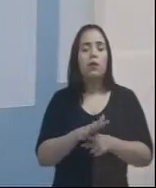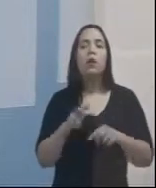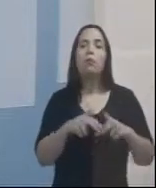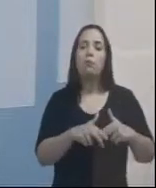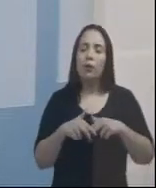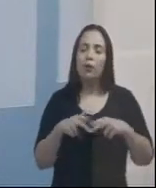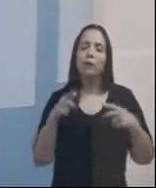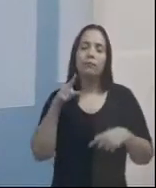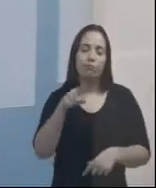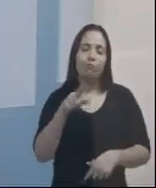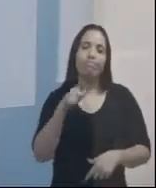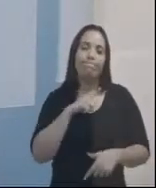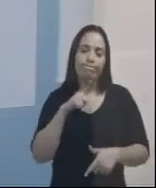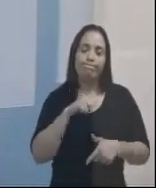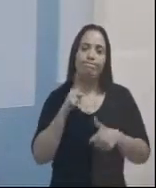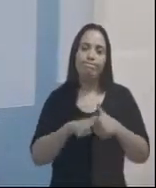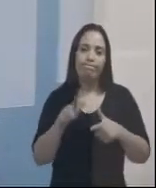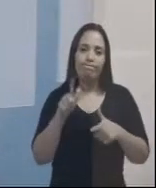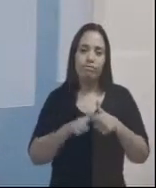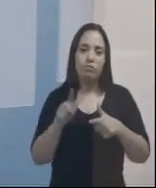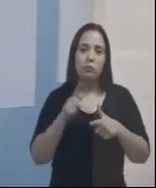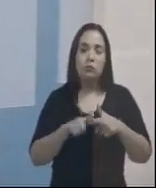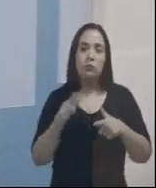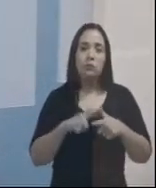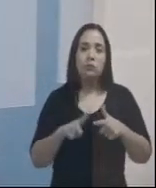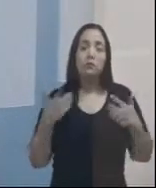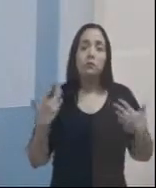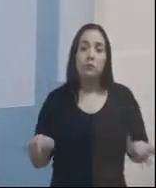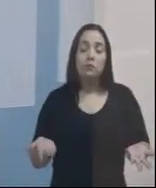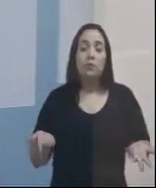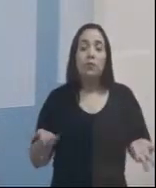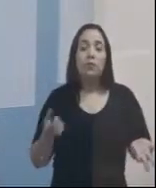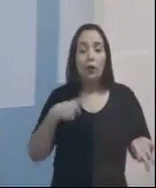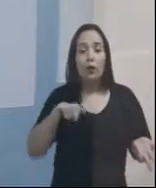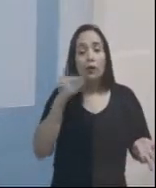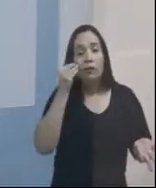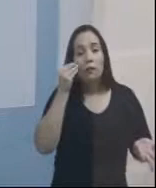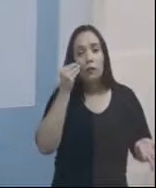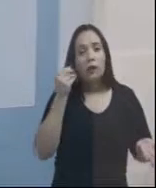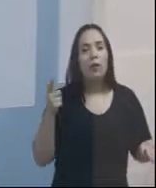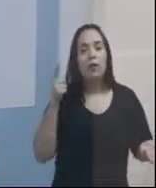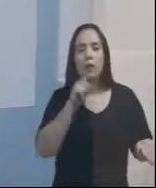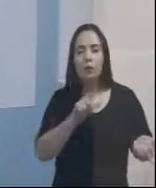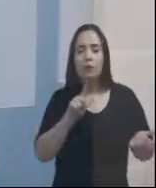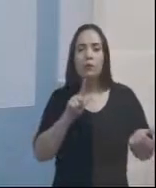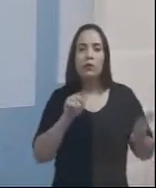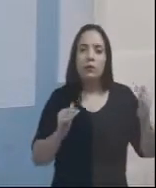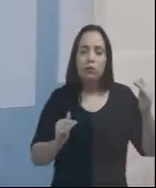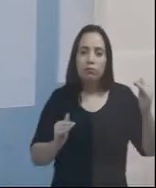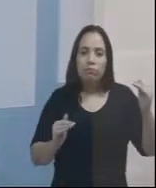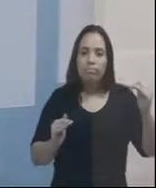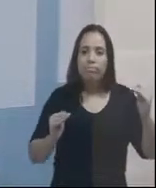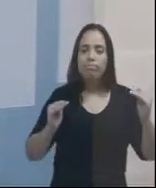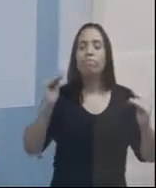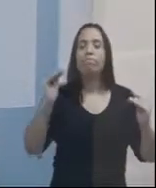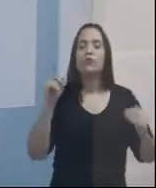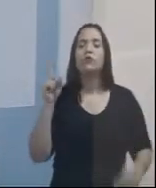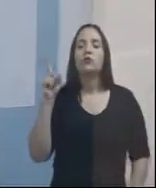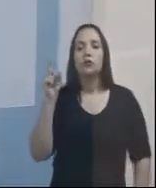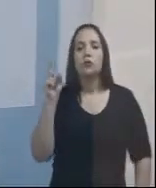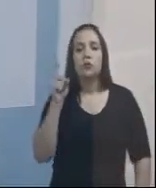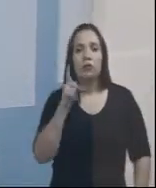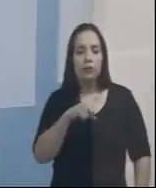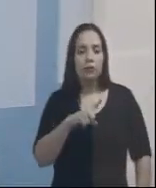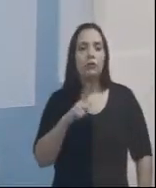existe essa diferença. Para que a gente chegue a um patamar agradável para todo mundo, é difícil